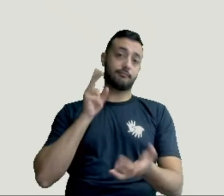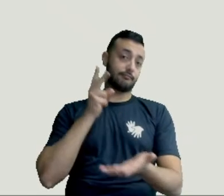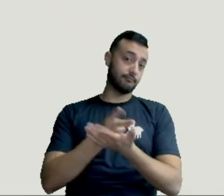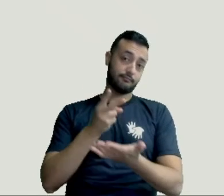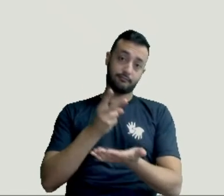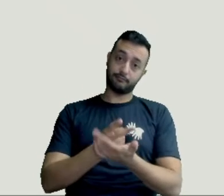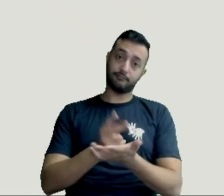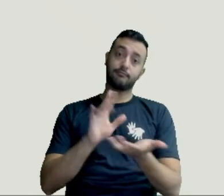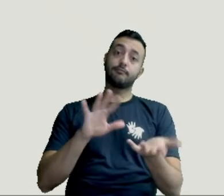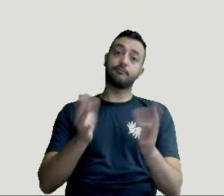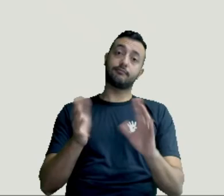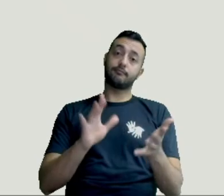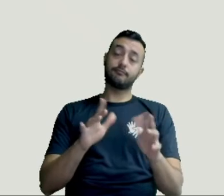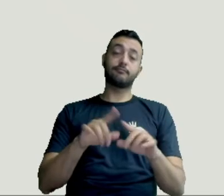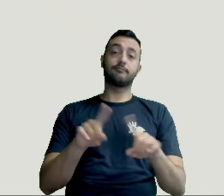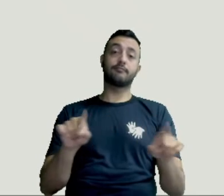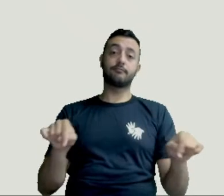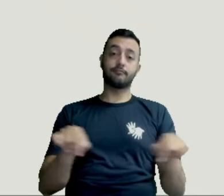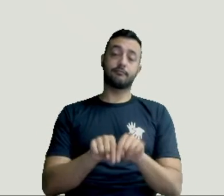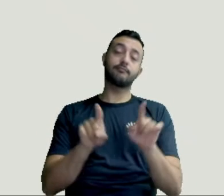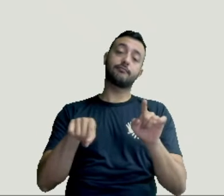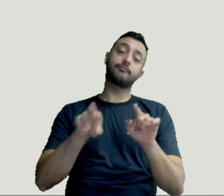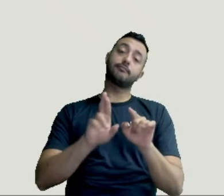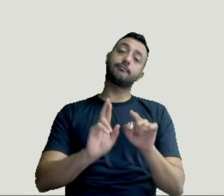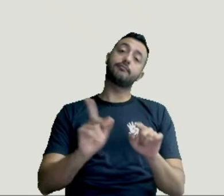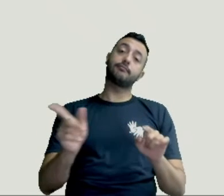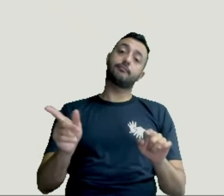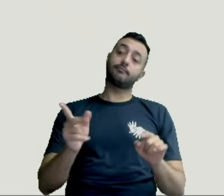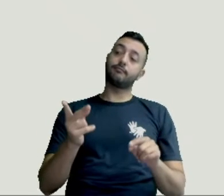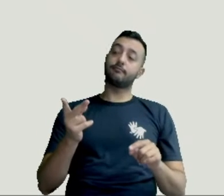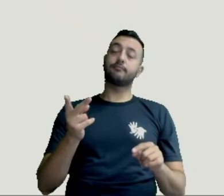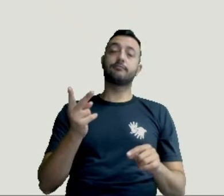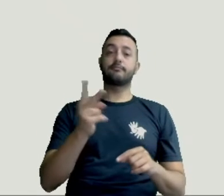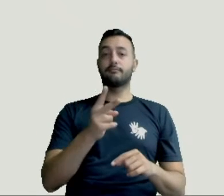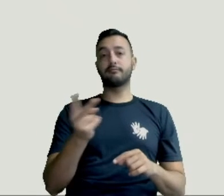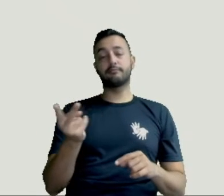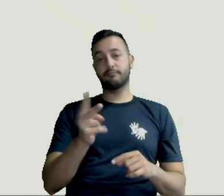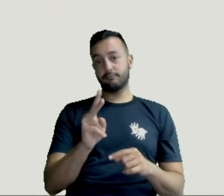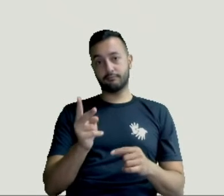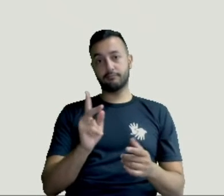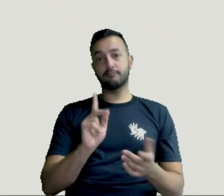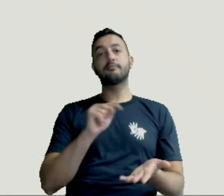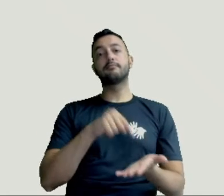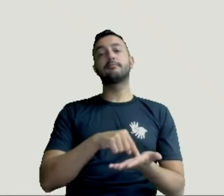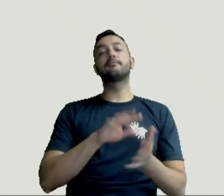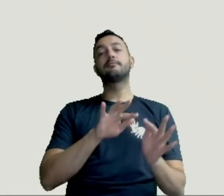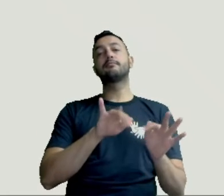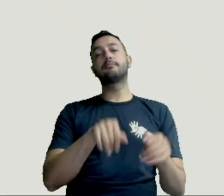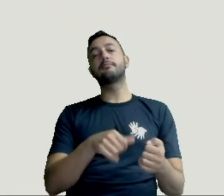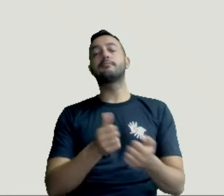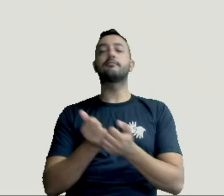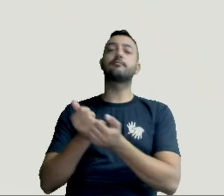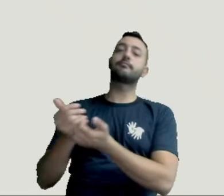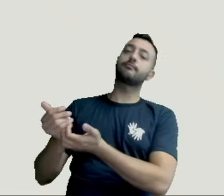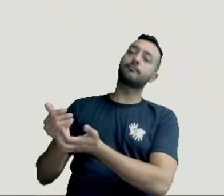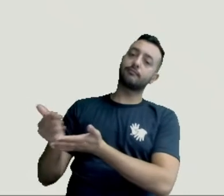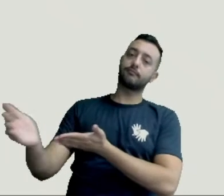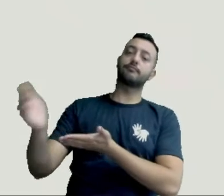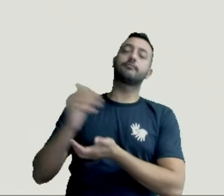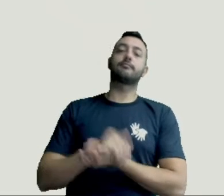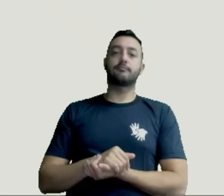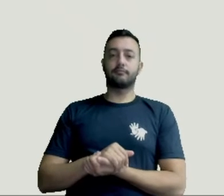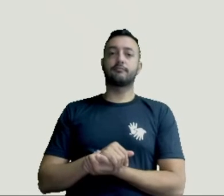A variação de espaço é a diferença entre dois pontos finais e iniciais,